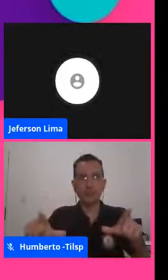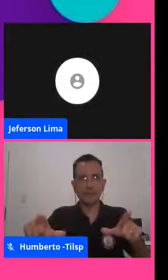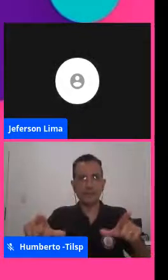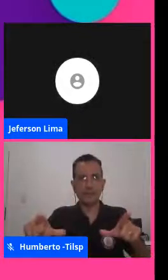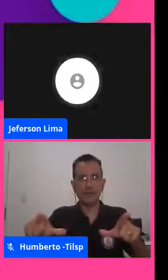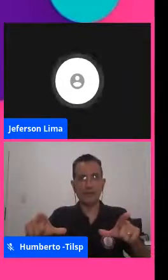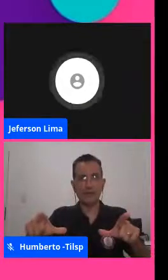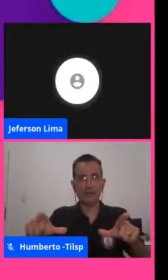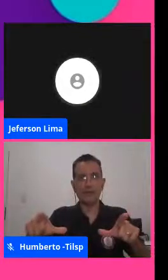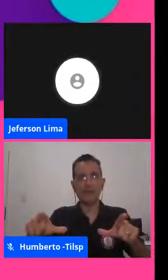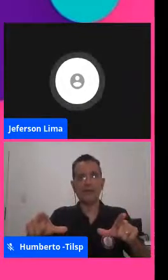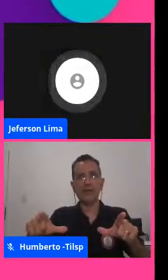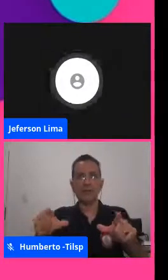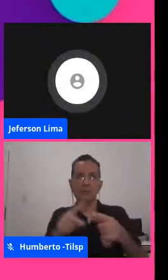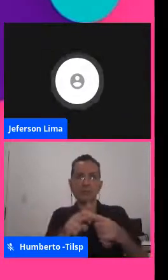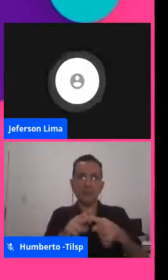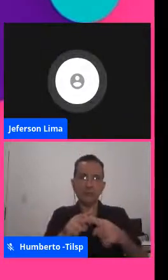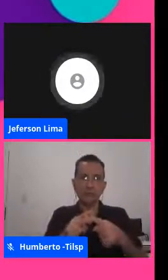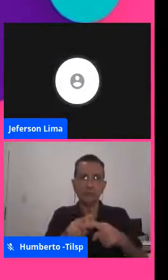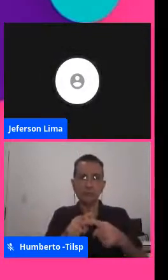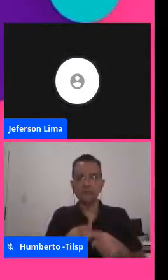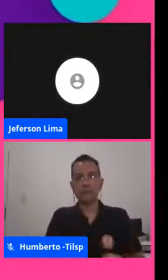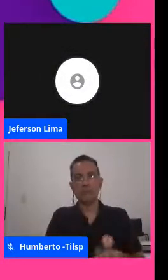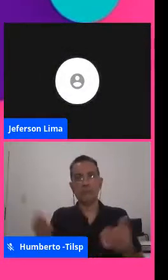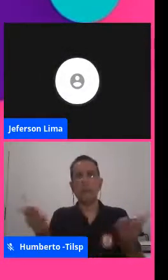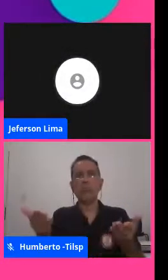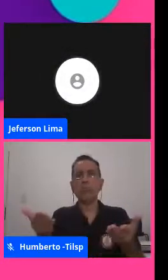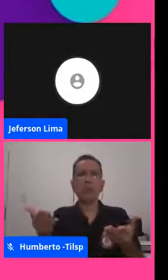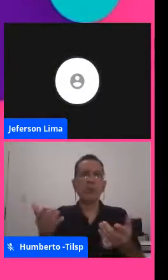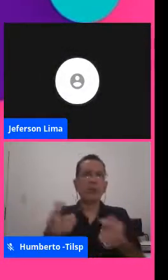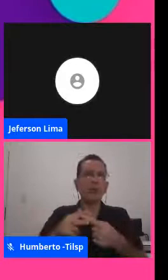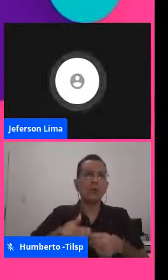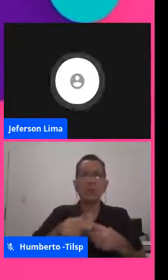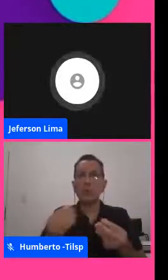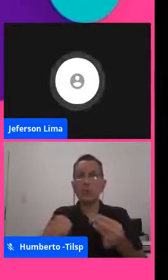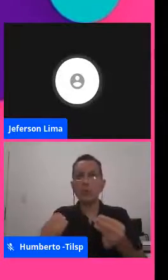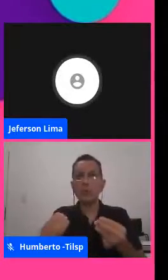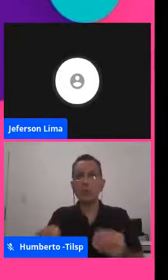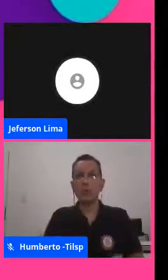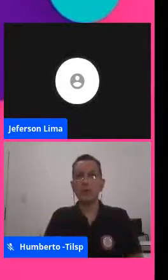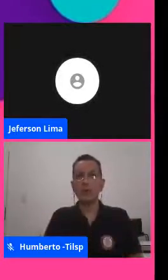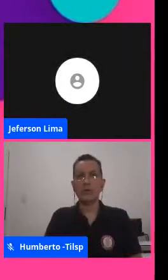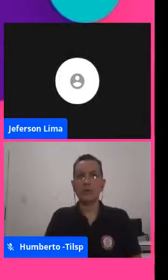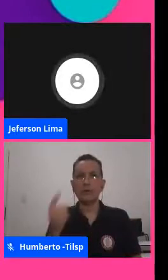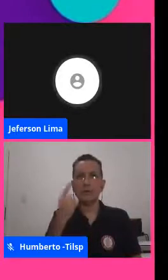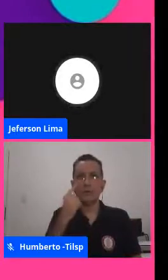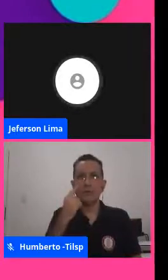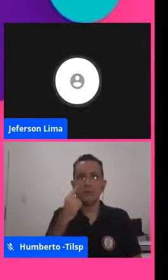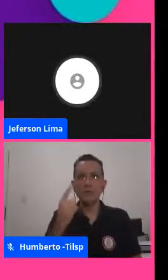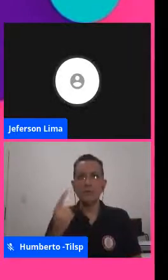código. Tranquilo? O que é que a gente vai fazer aqui? Bem, a gente vai fazer o seguinte. Bora programar um blink?